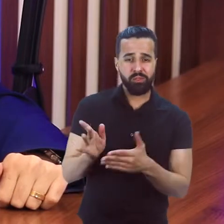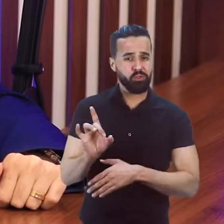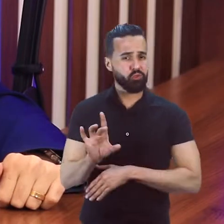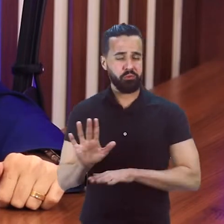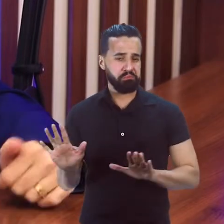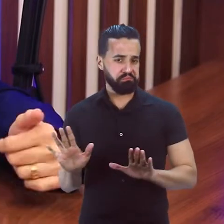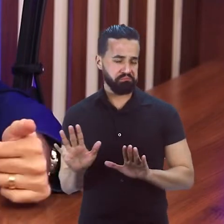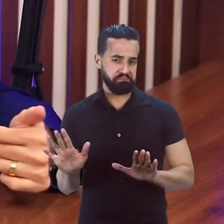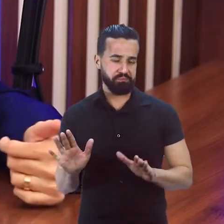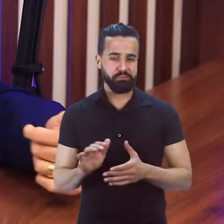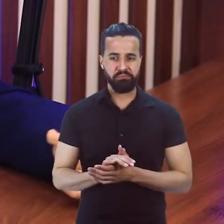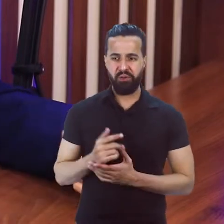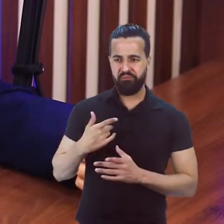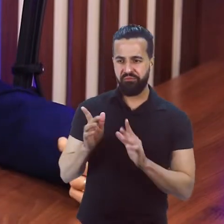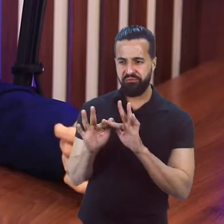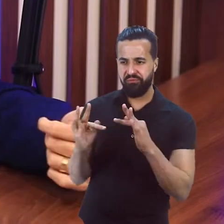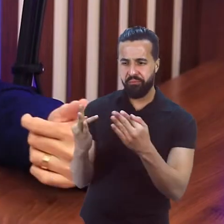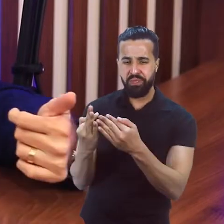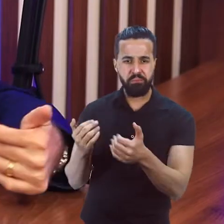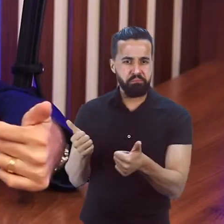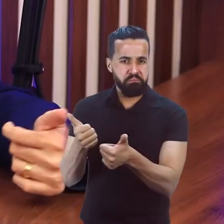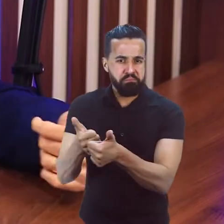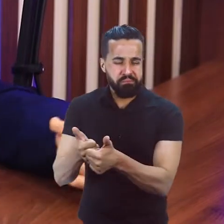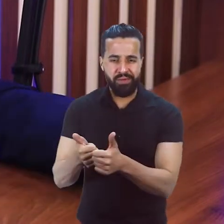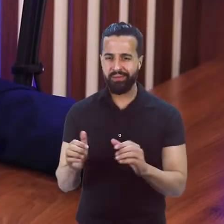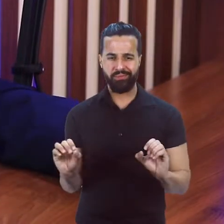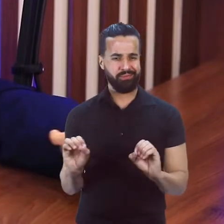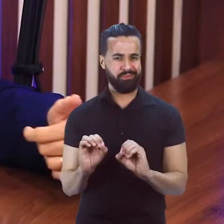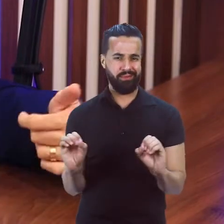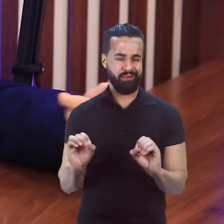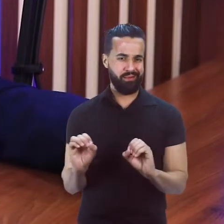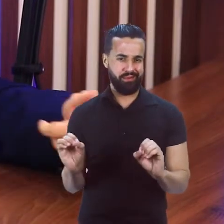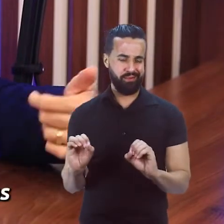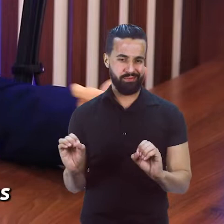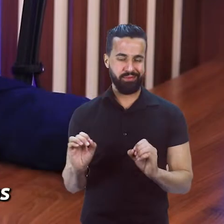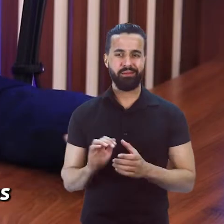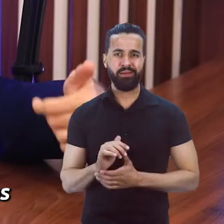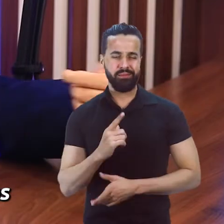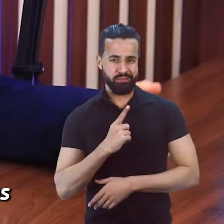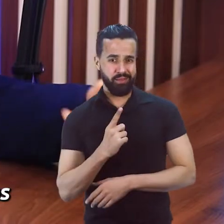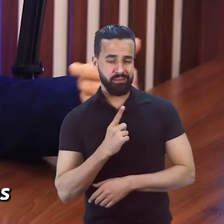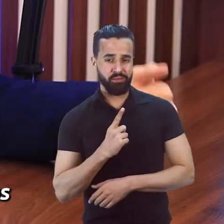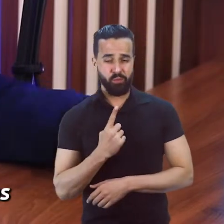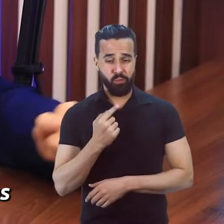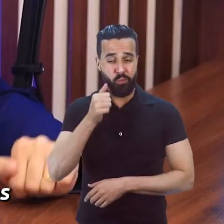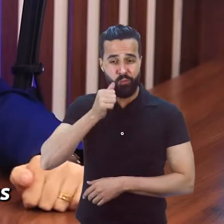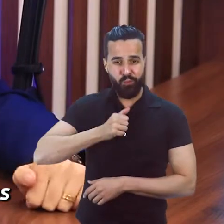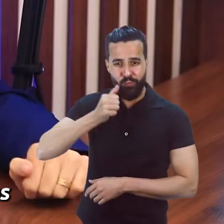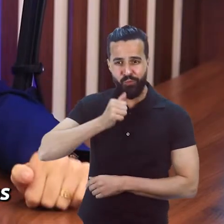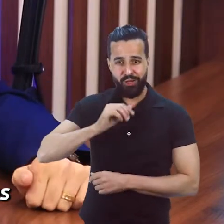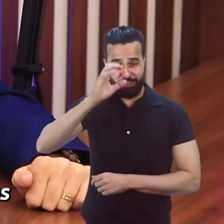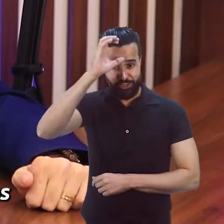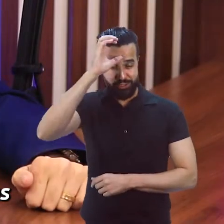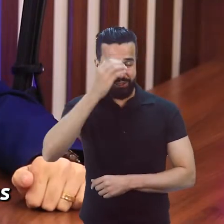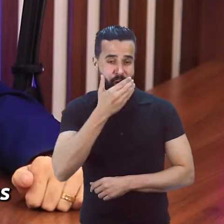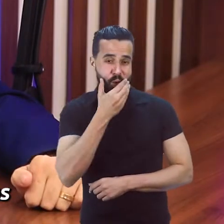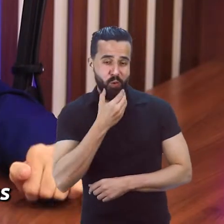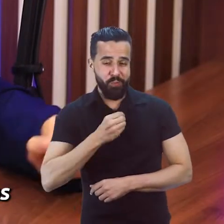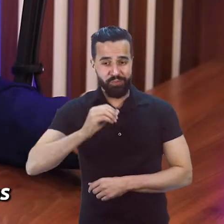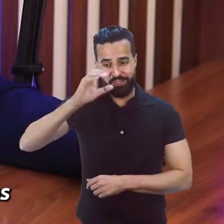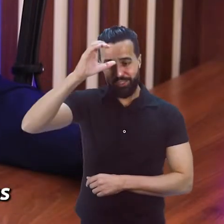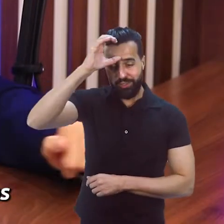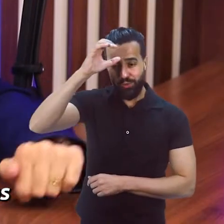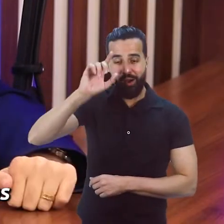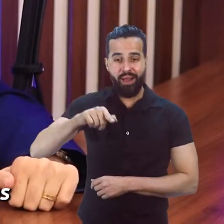tinha parentes próximos aqui, né? Tinha até aqui, eu tenho uma tia, considero como tia e um tio aqui, que são parentes